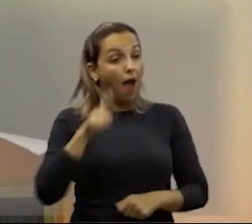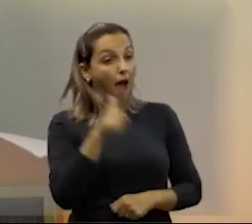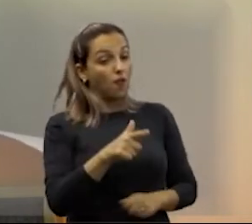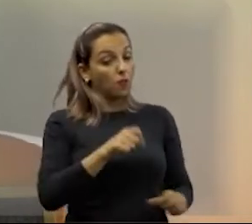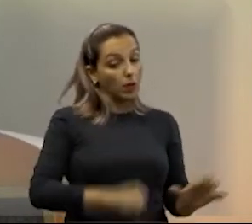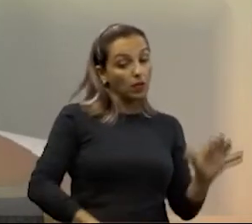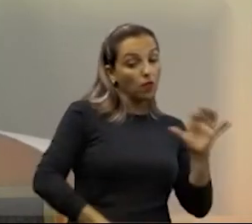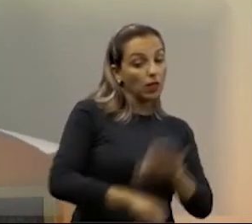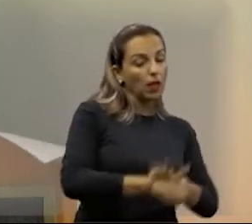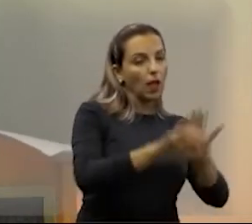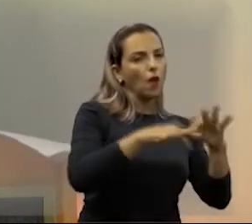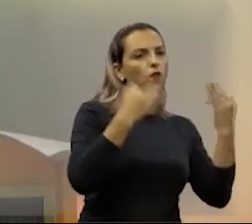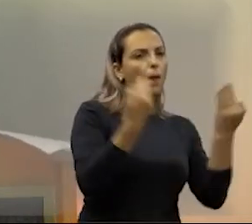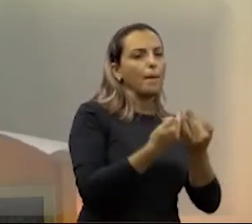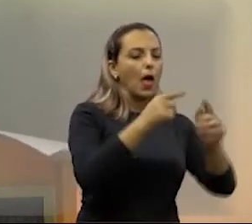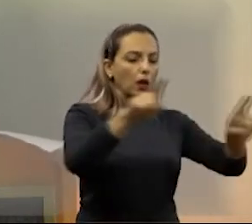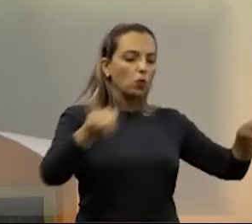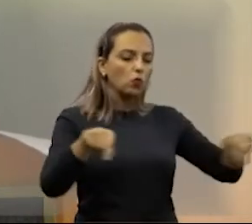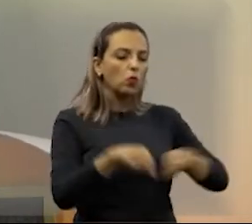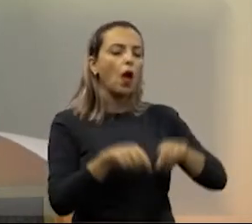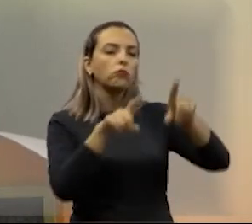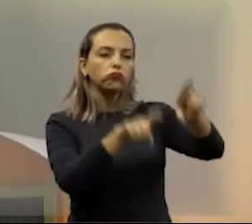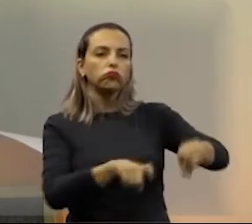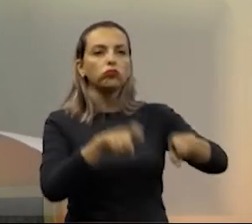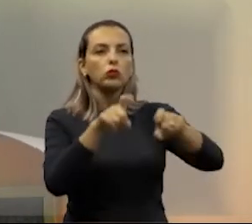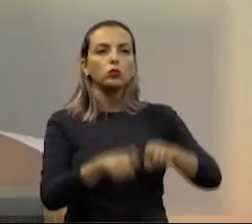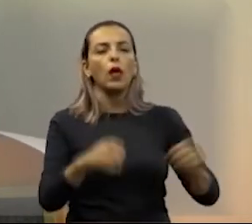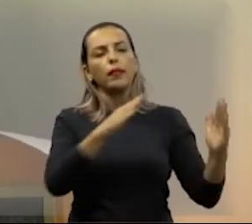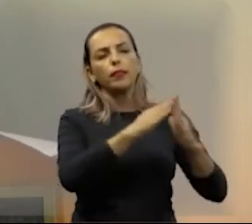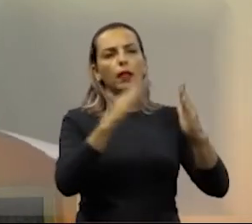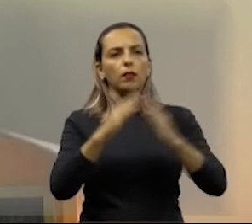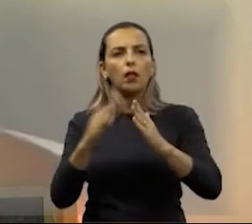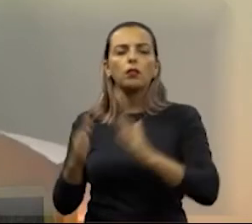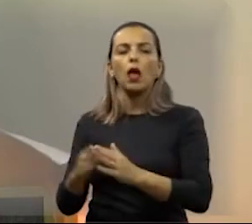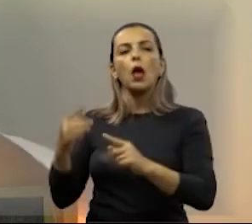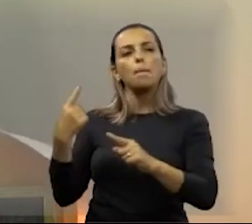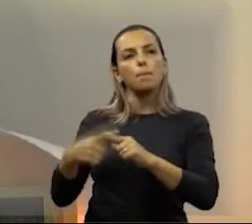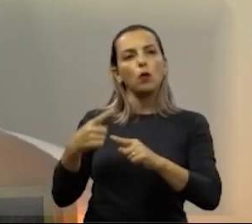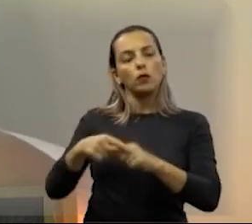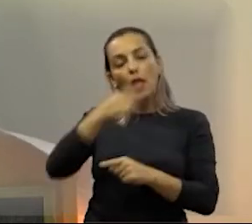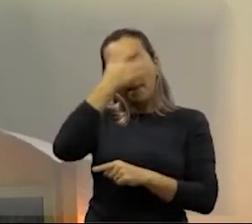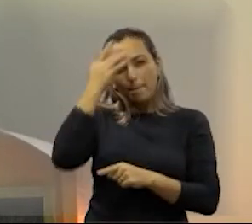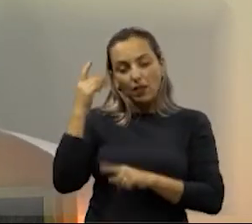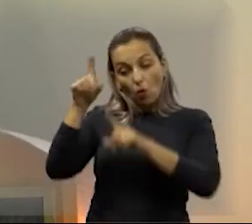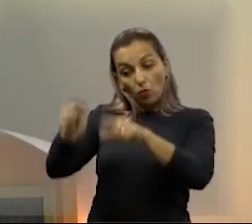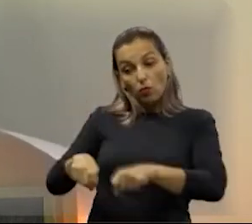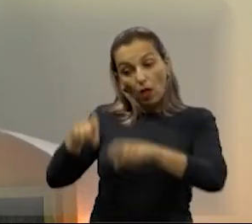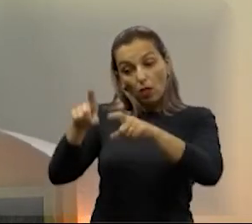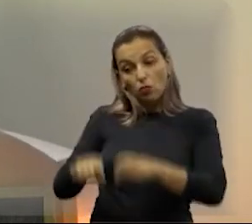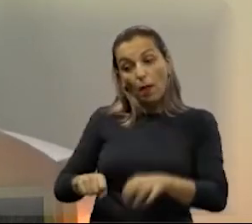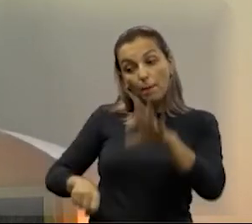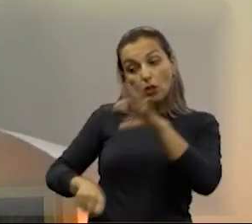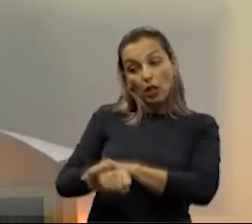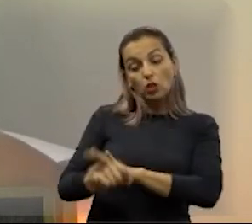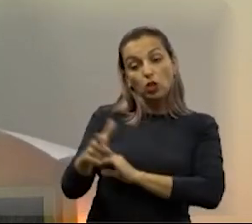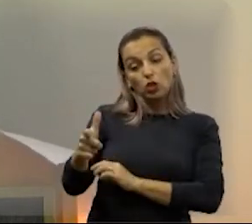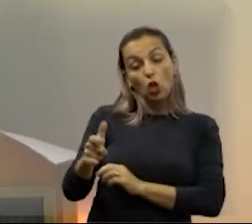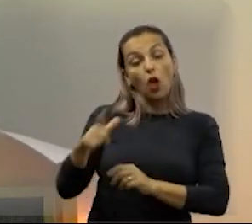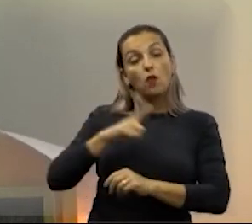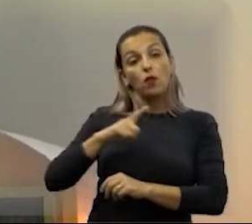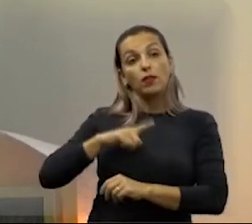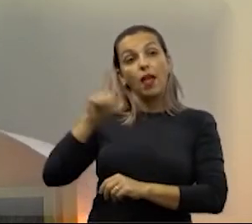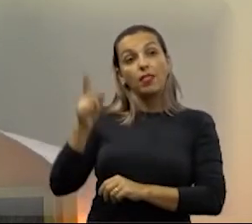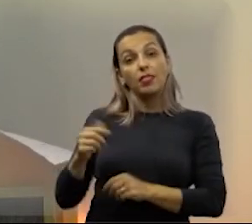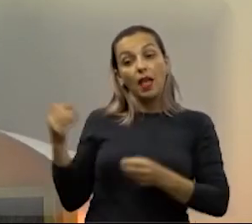terra, a sua propriedade rural, que, por sinal, com o agricultor protegido, acabou a invasão do MST. Não